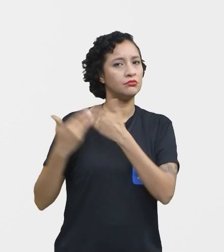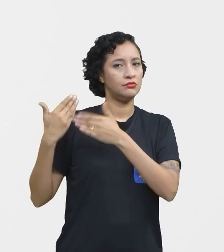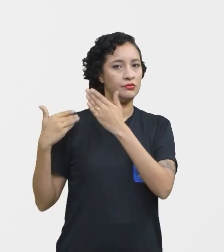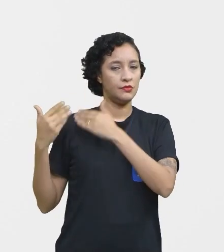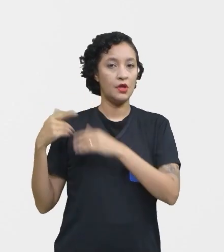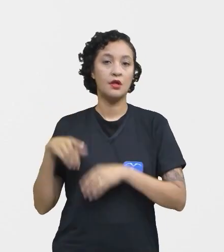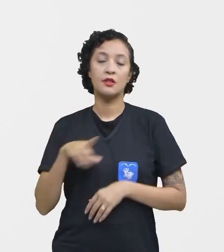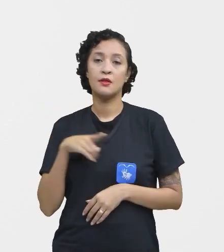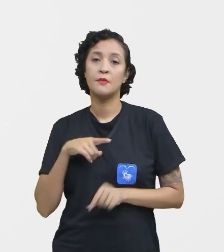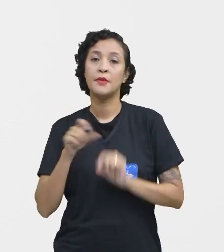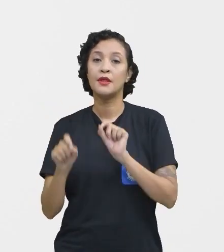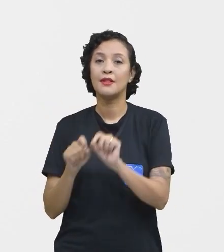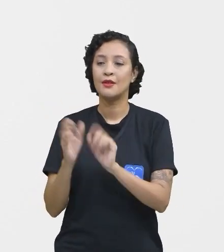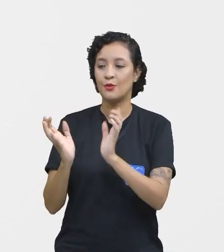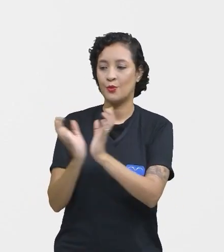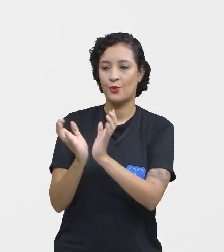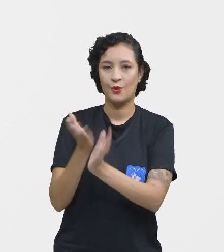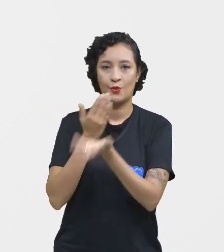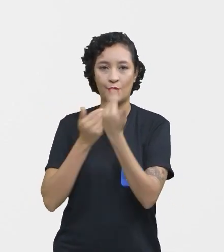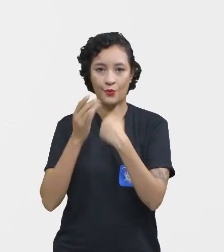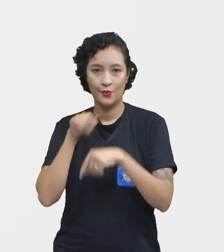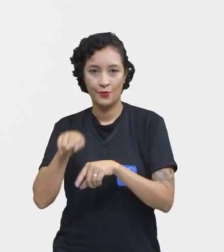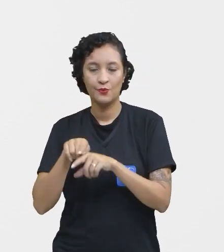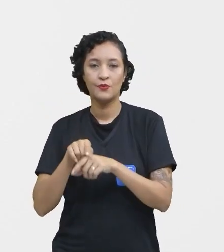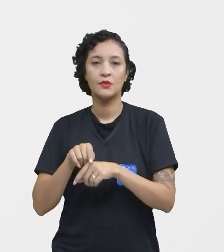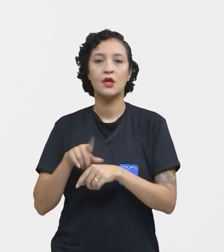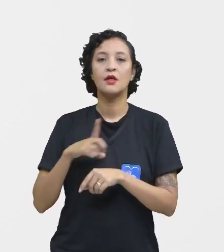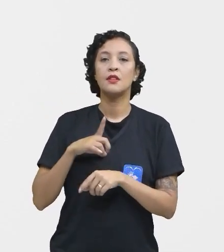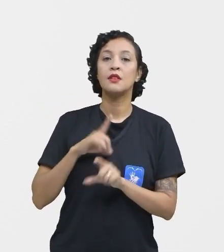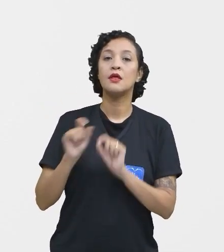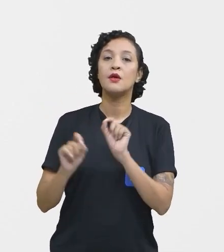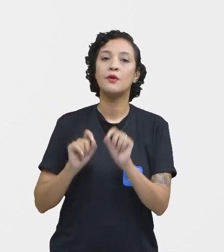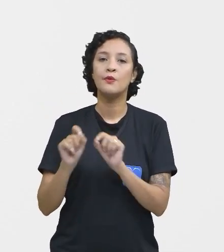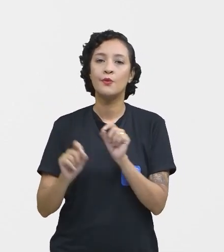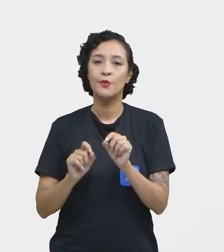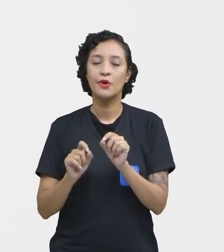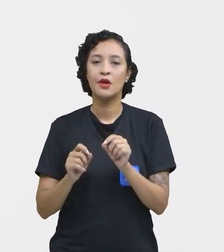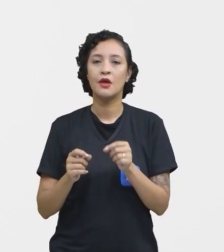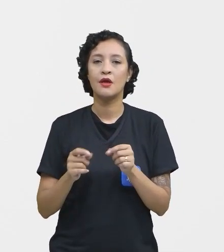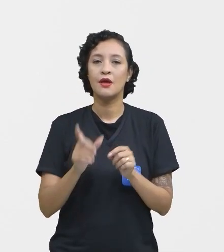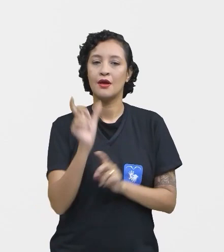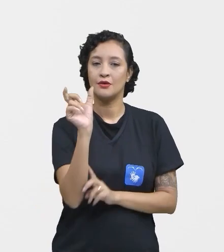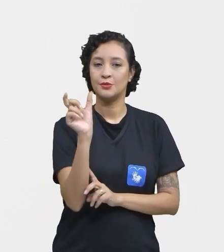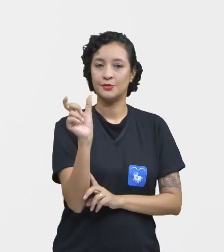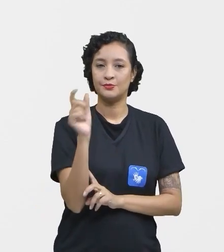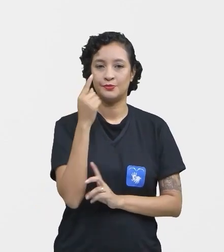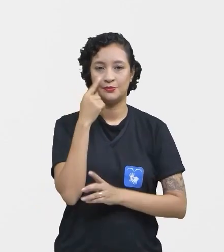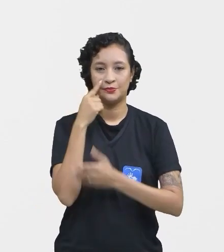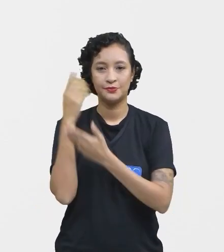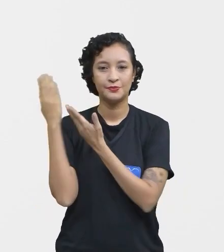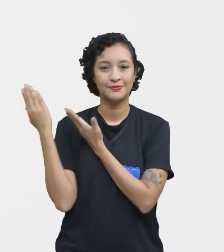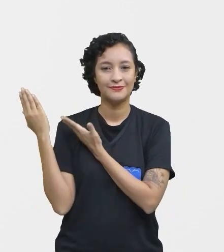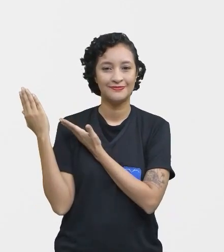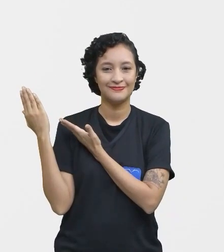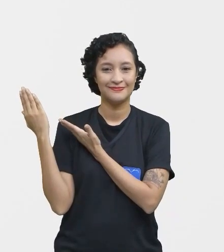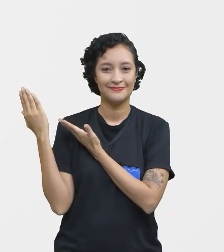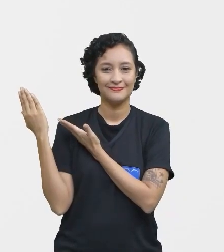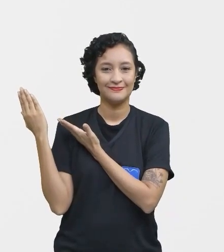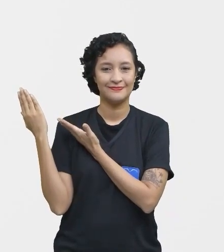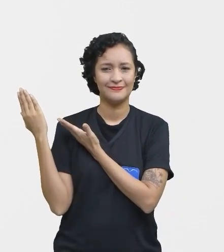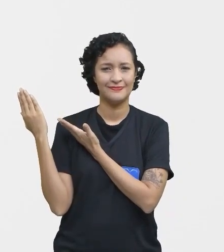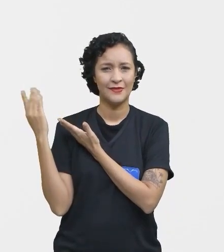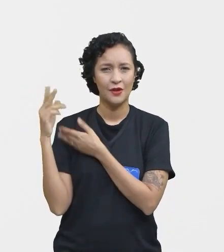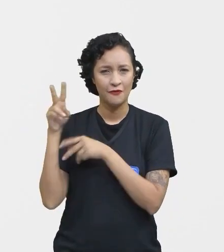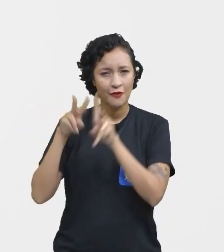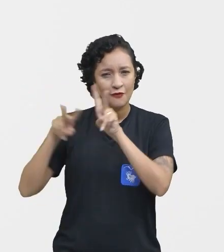cadeia alimentar, também existe outra situação. Olha essa imagem. Como vocês podem